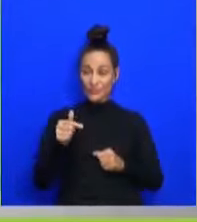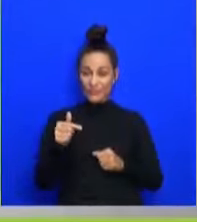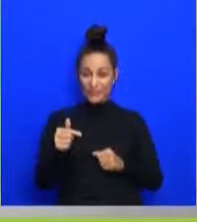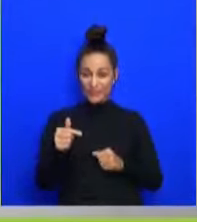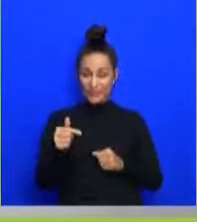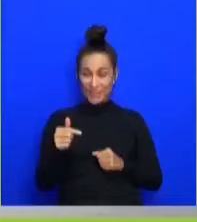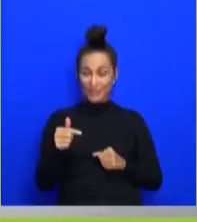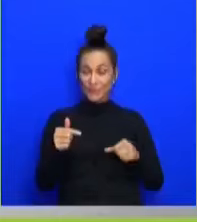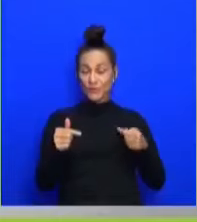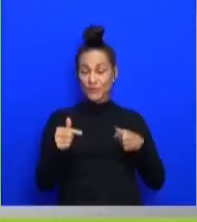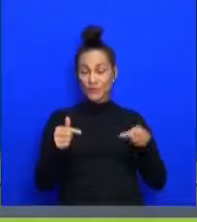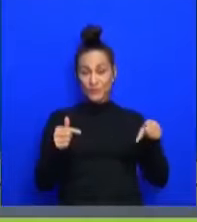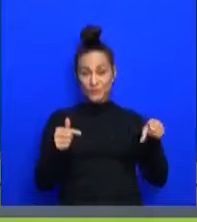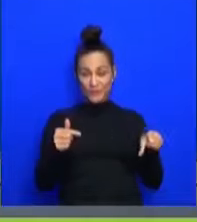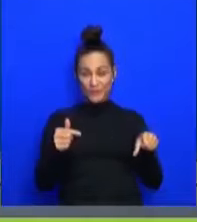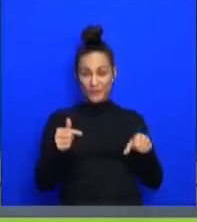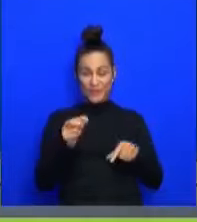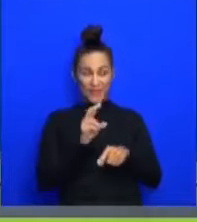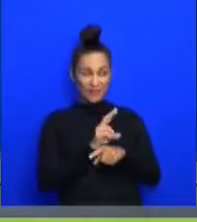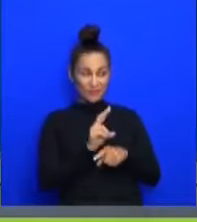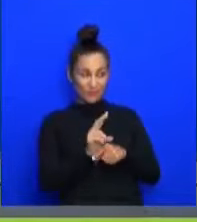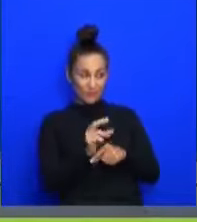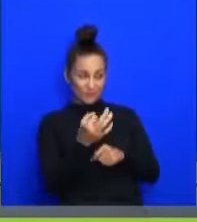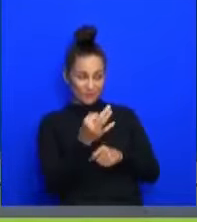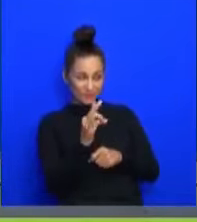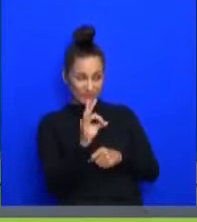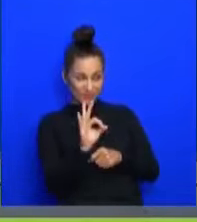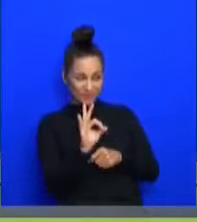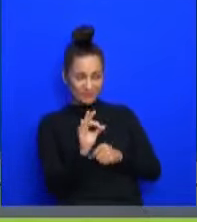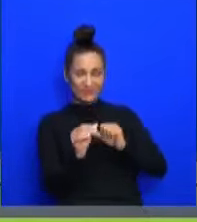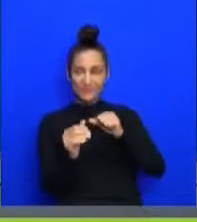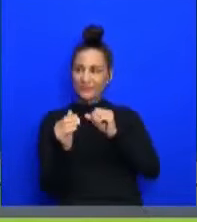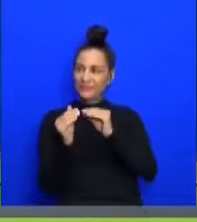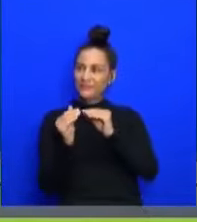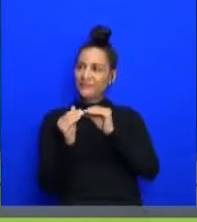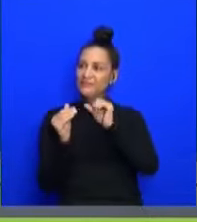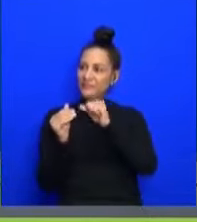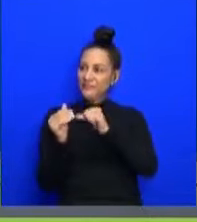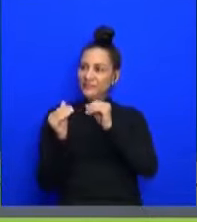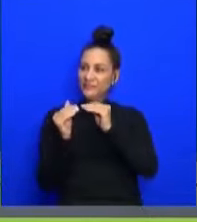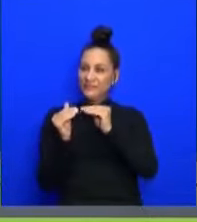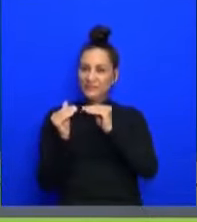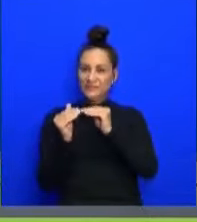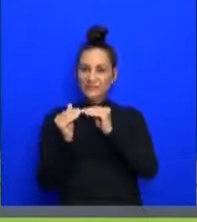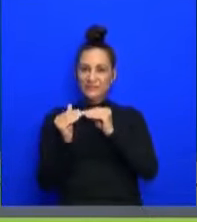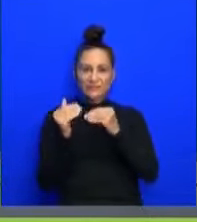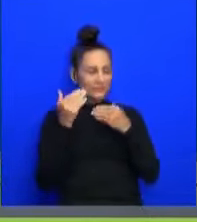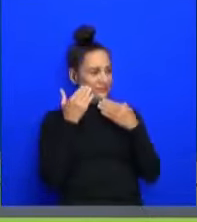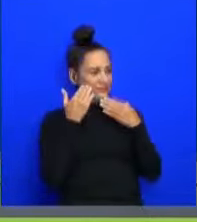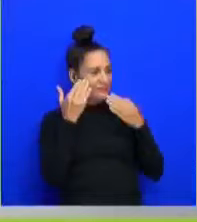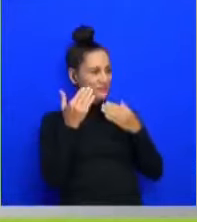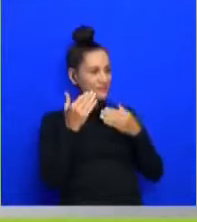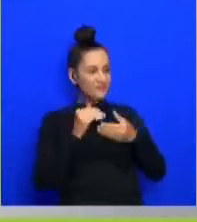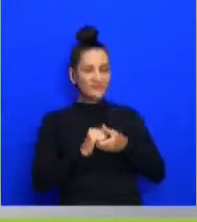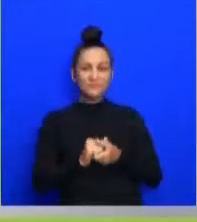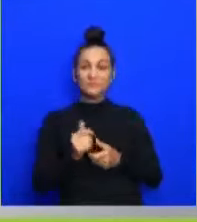7, número 9. Auditores, confirmam? Confirmo, sim. Sim, confirmo. Obrigado. Após a apuração...